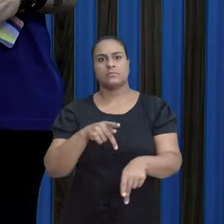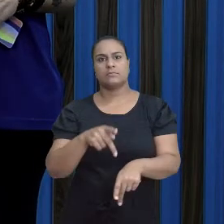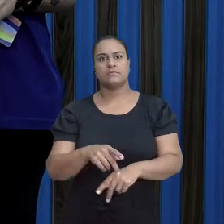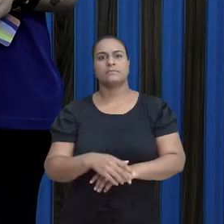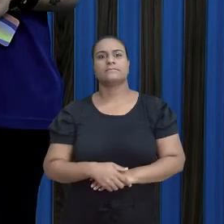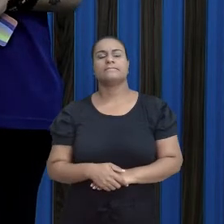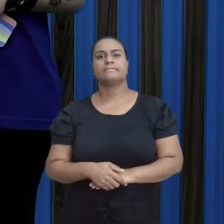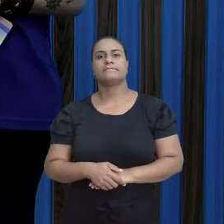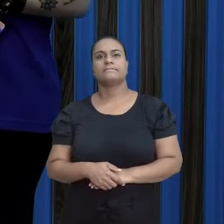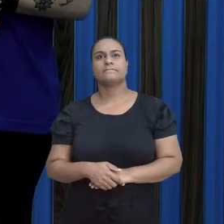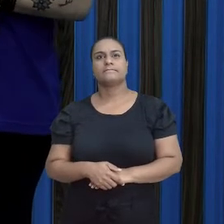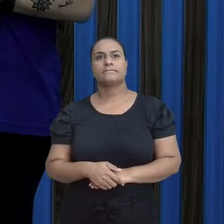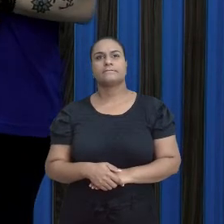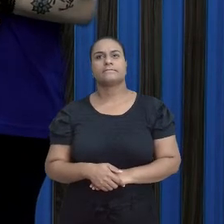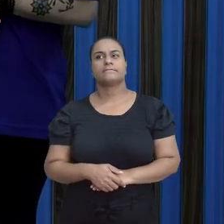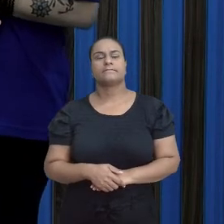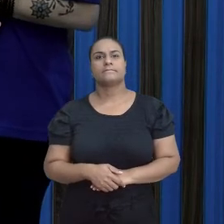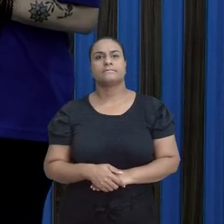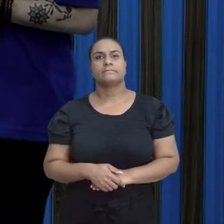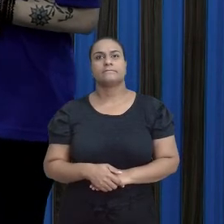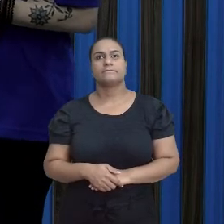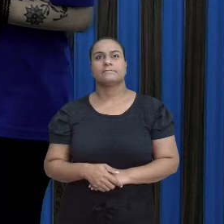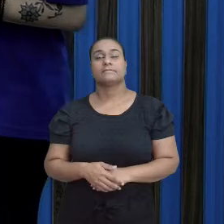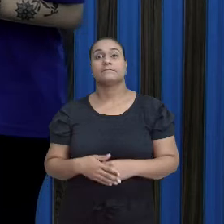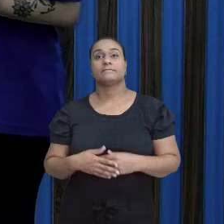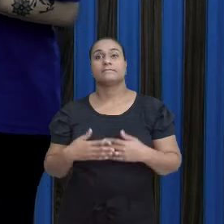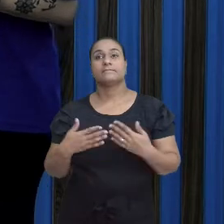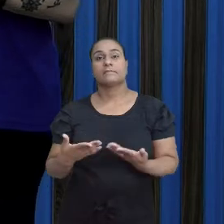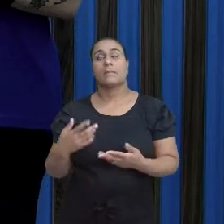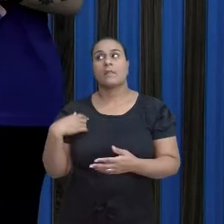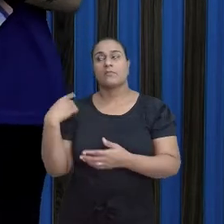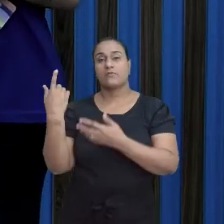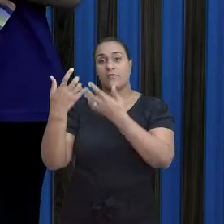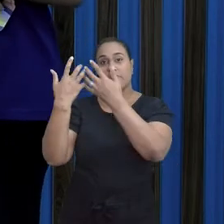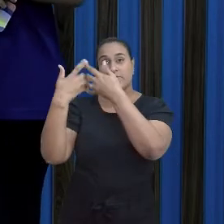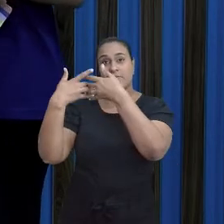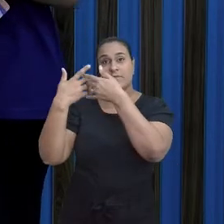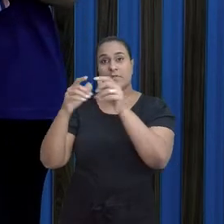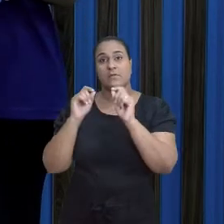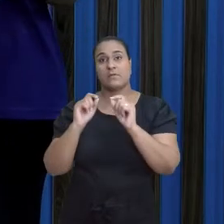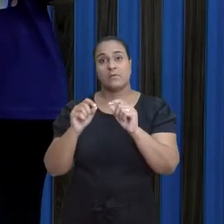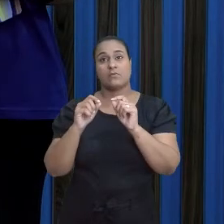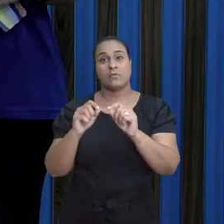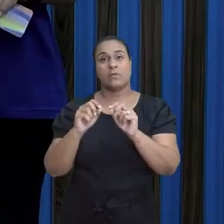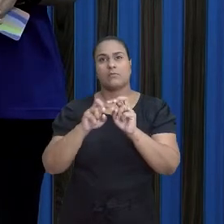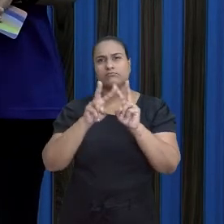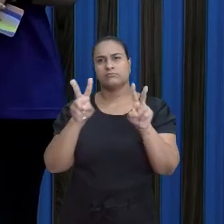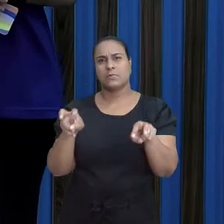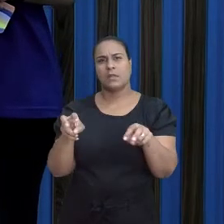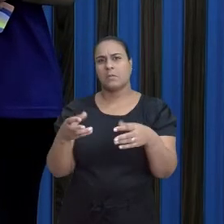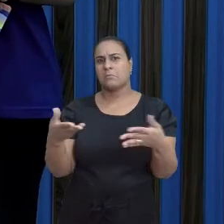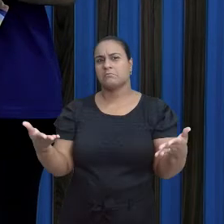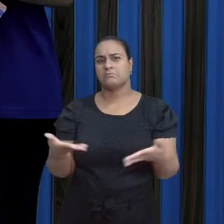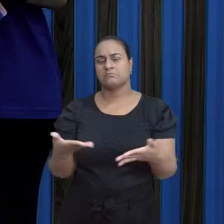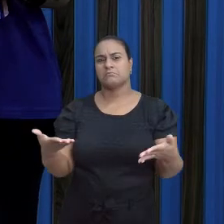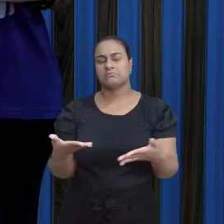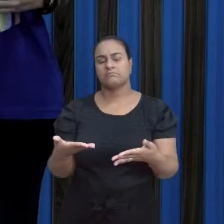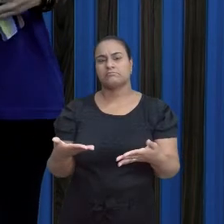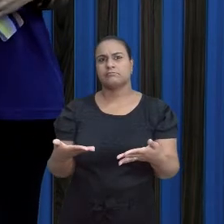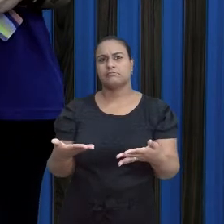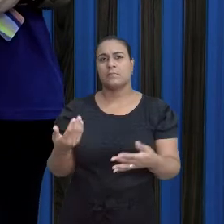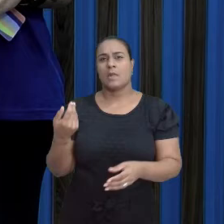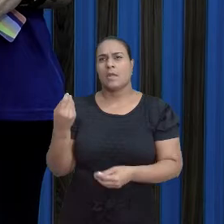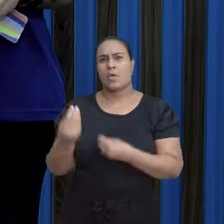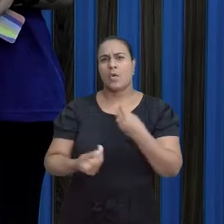deles, ok? Então, aqui a gente vai refletir sobre essa questão atual, né? Como é que